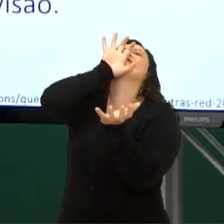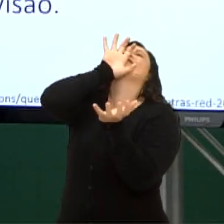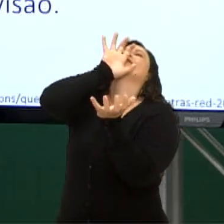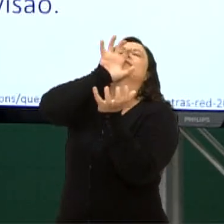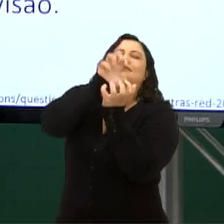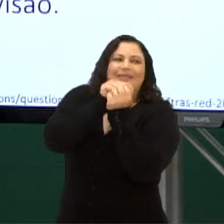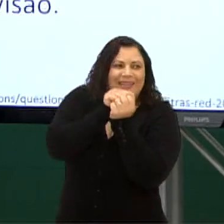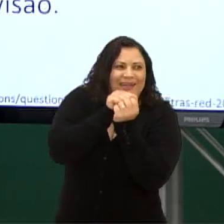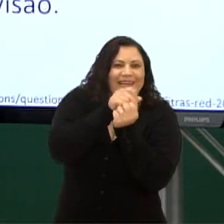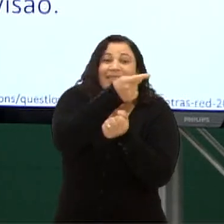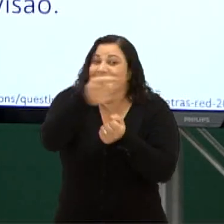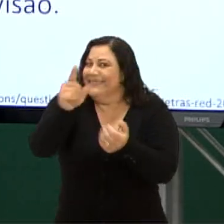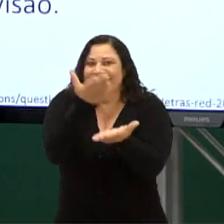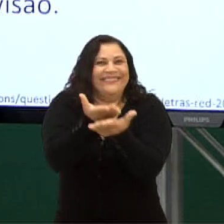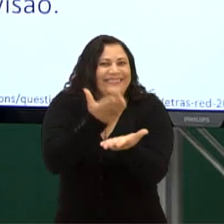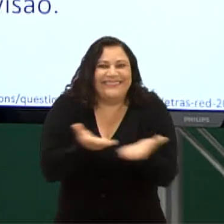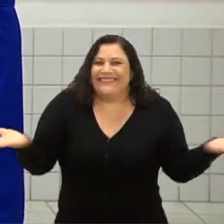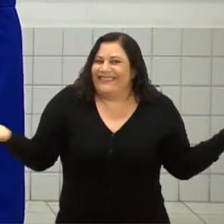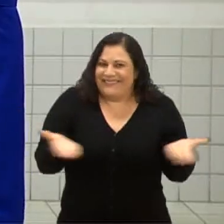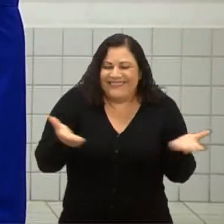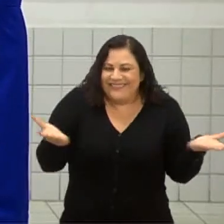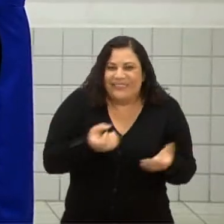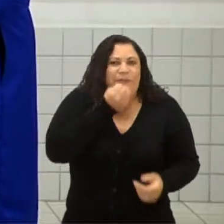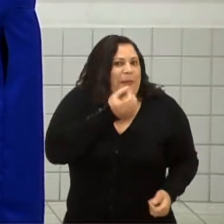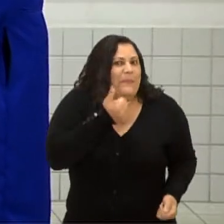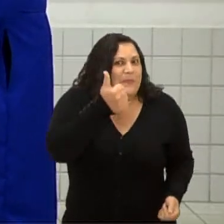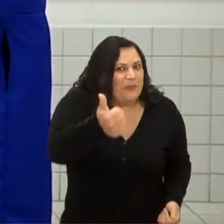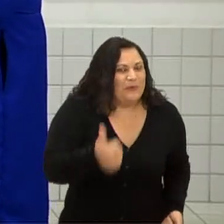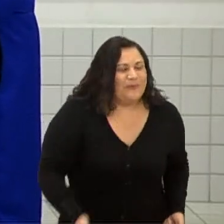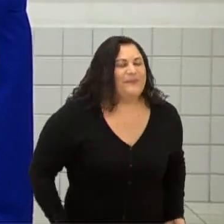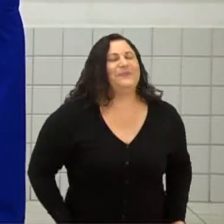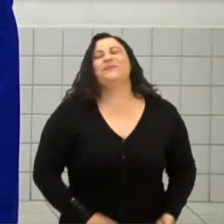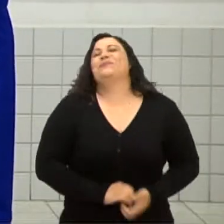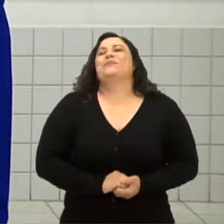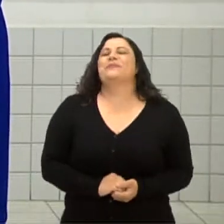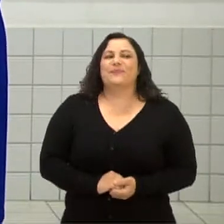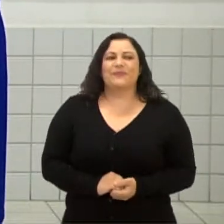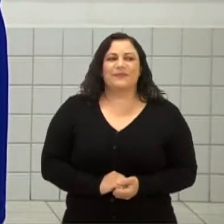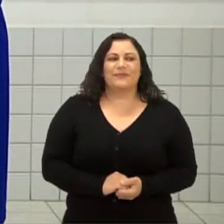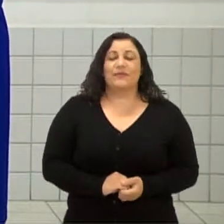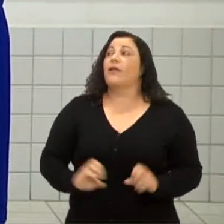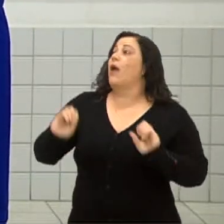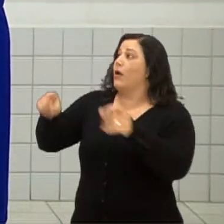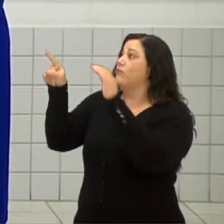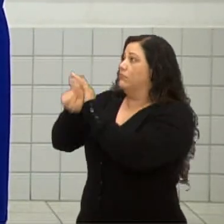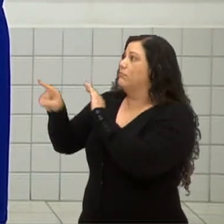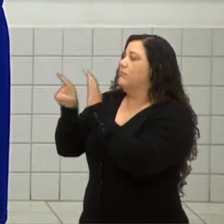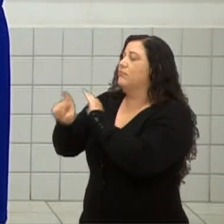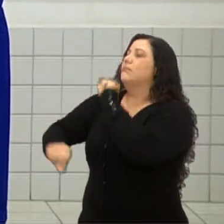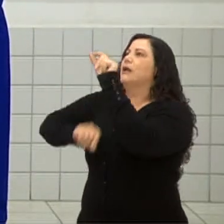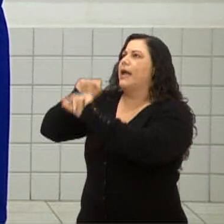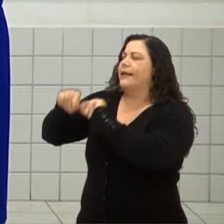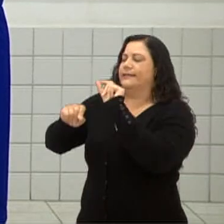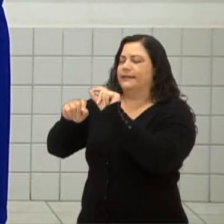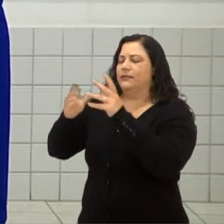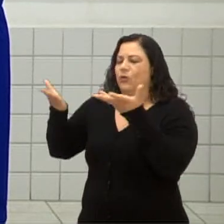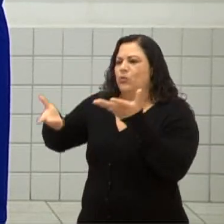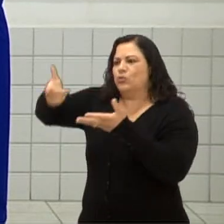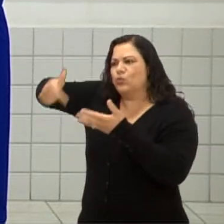Ai, não na aula de hoje, porque a aula de hoje tá boa, Fran. Aqui mais uma pergunta. Técnica em manutenção e automação